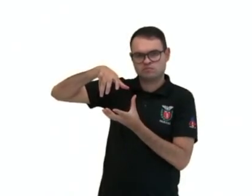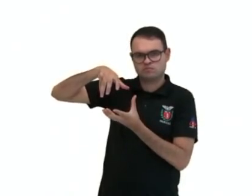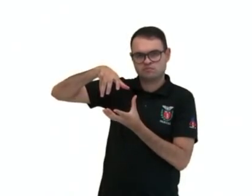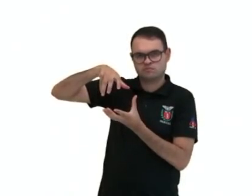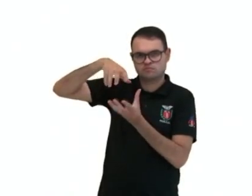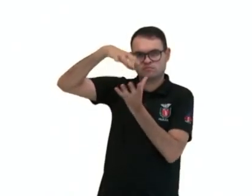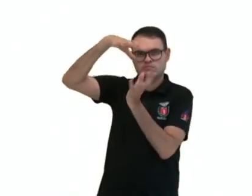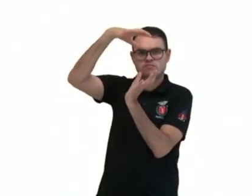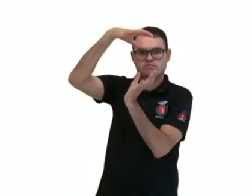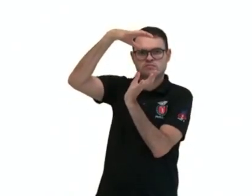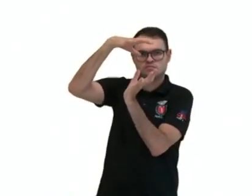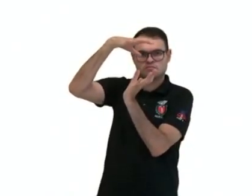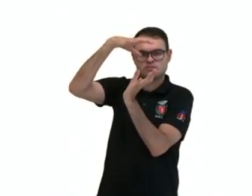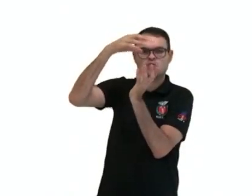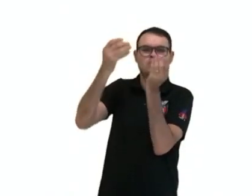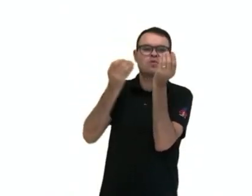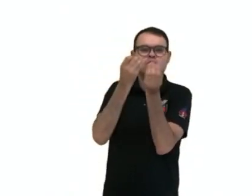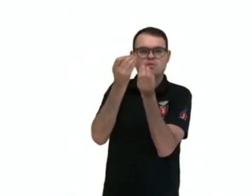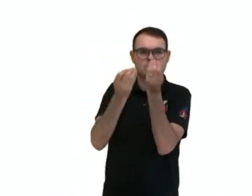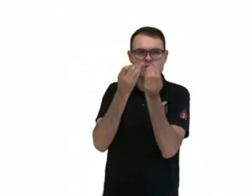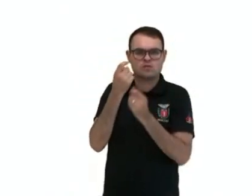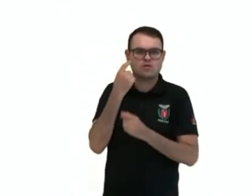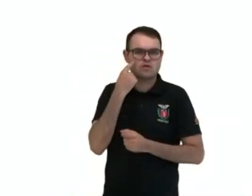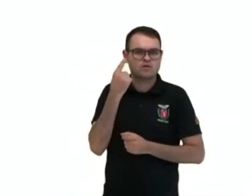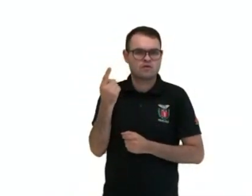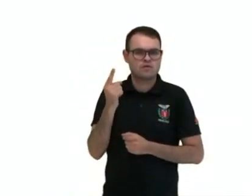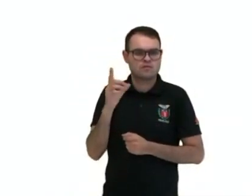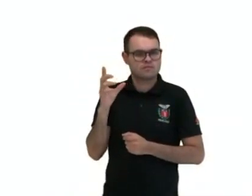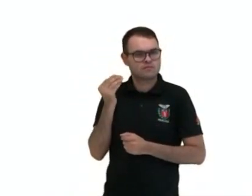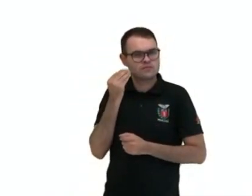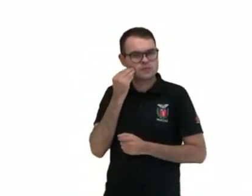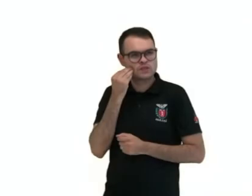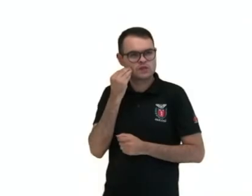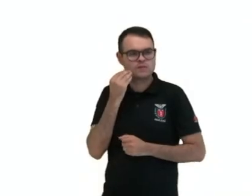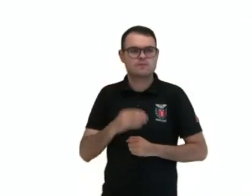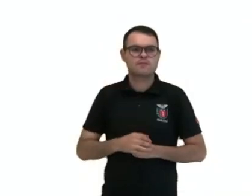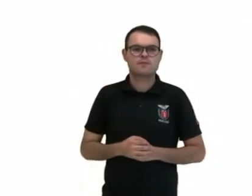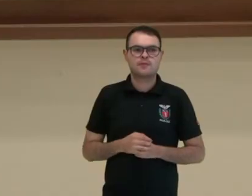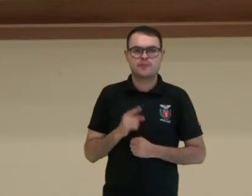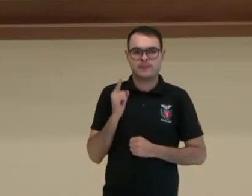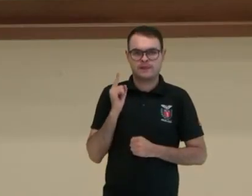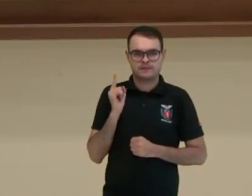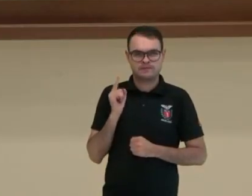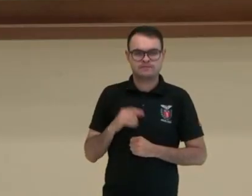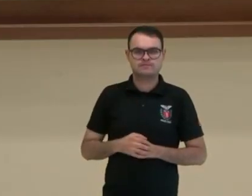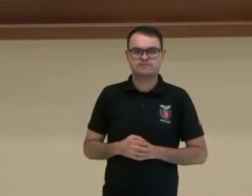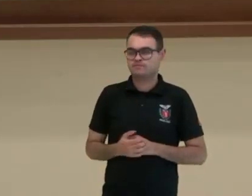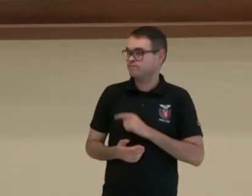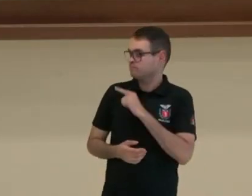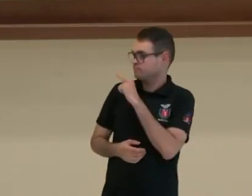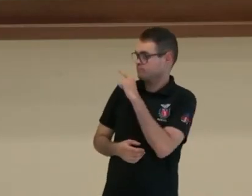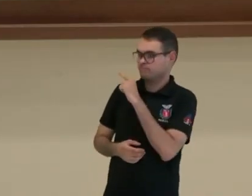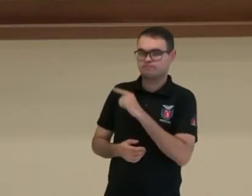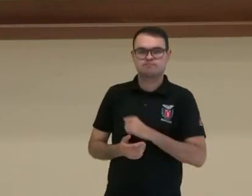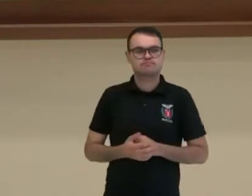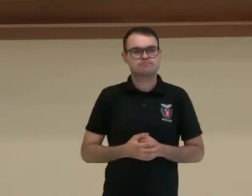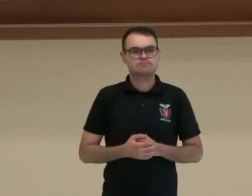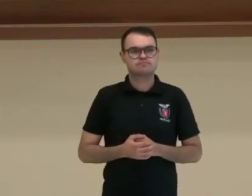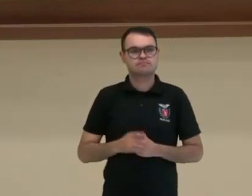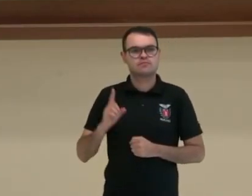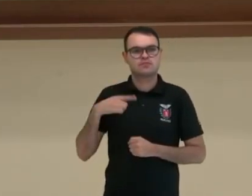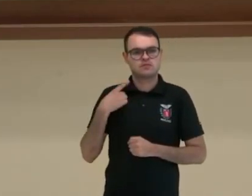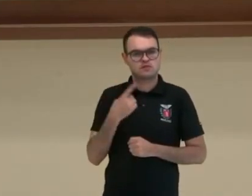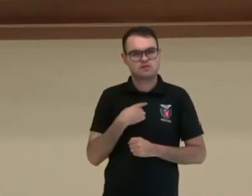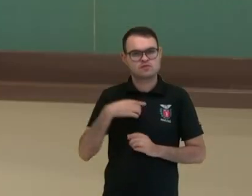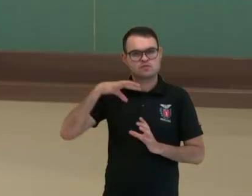polos. Como assim, Fabiano? Vamos pegar o nosso globo para ter uma ideia, uma noção? Eu peguei aqui para você o nosso planeta